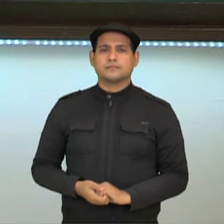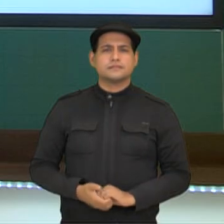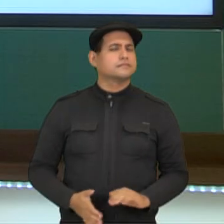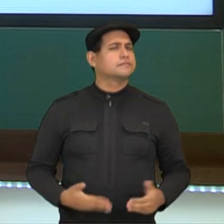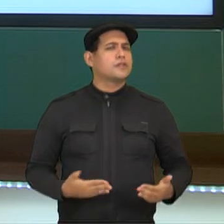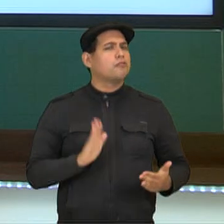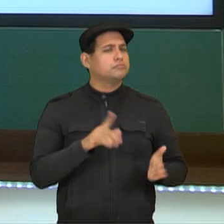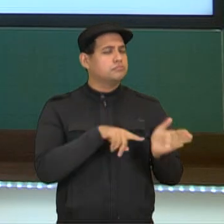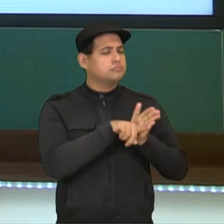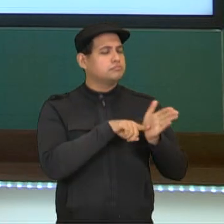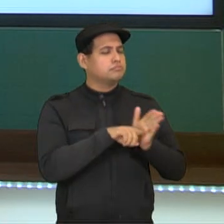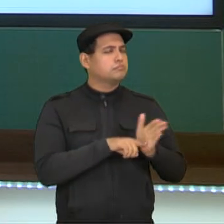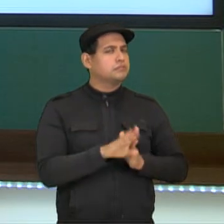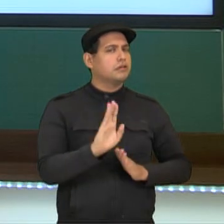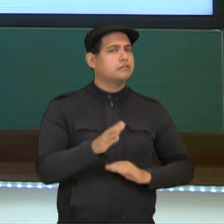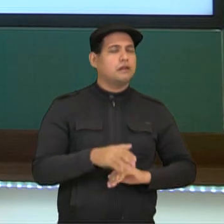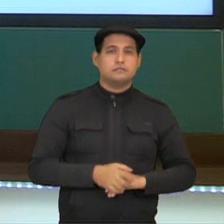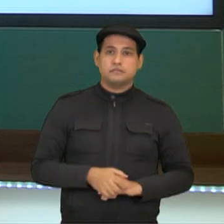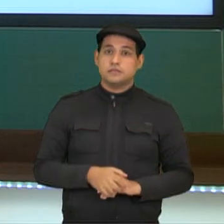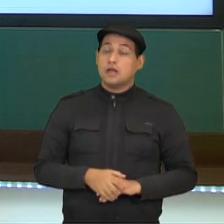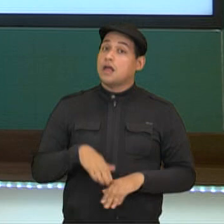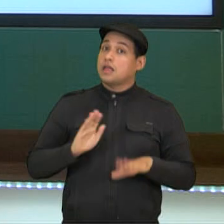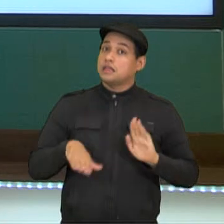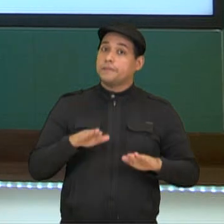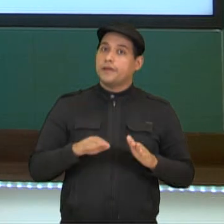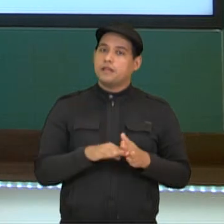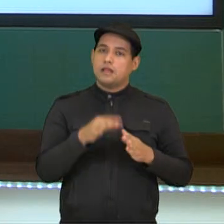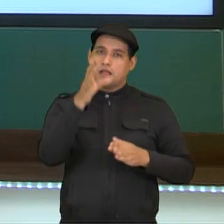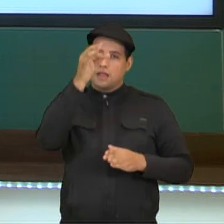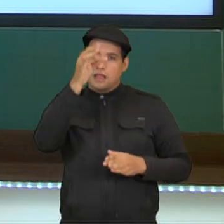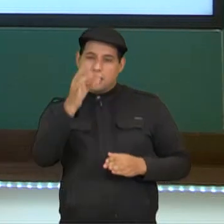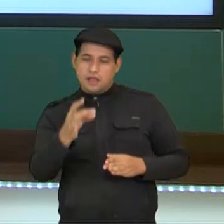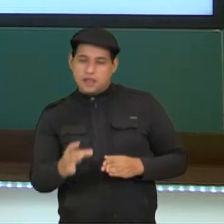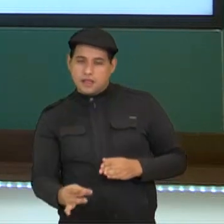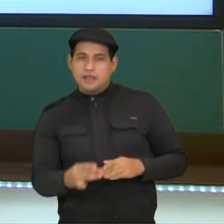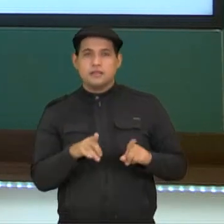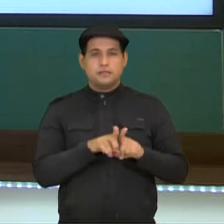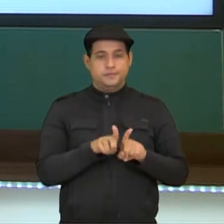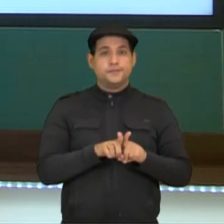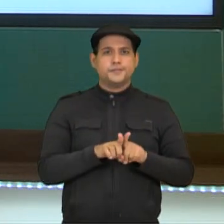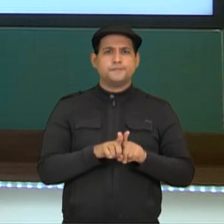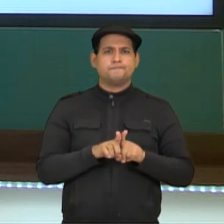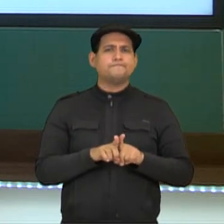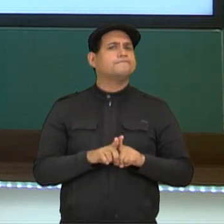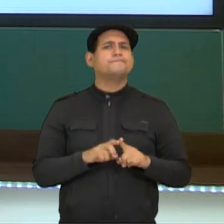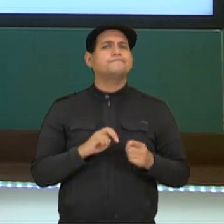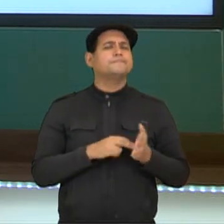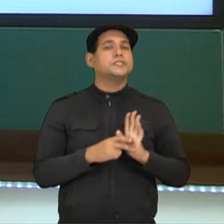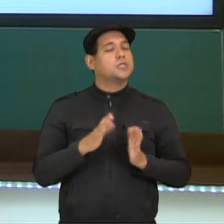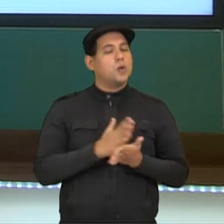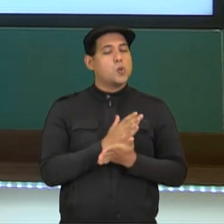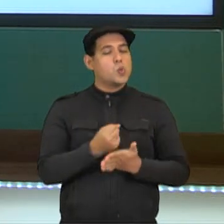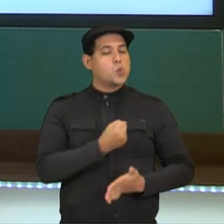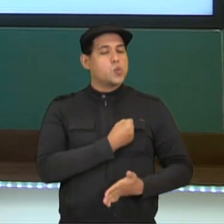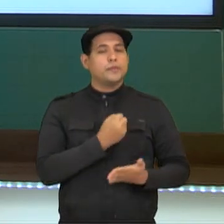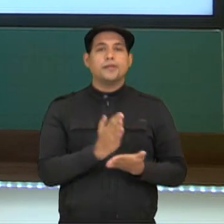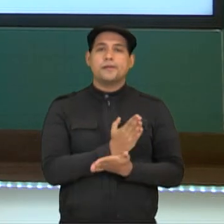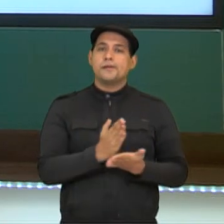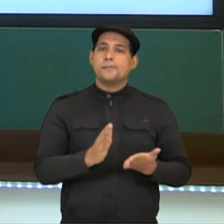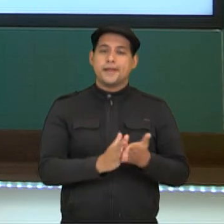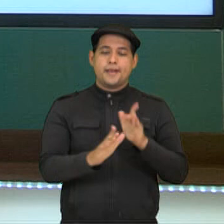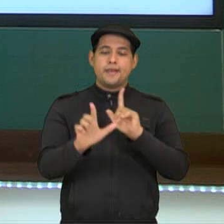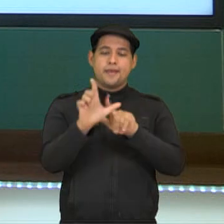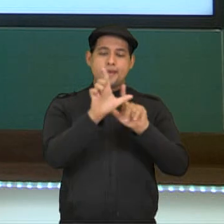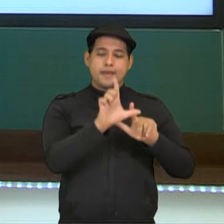E aí, pesquisaram? Então, de acordo com as suas classificações funcionais, né, elas levam alguns números e algumas